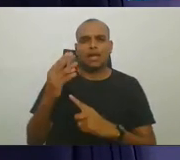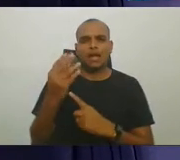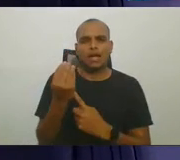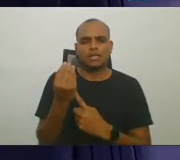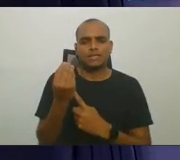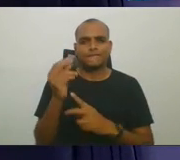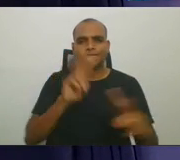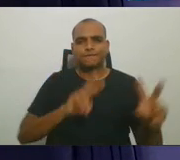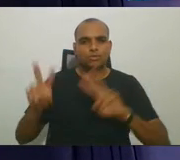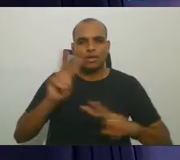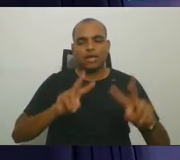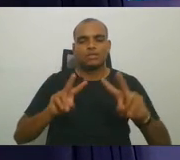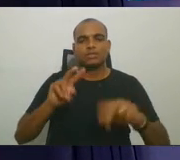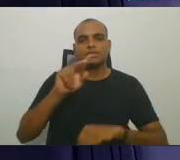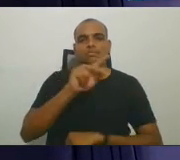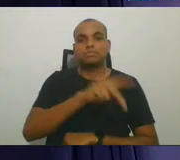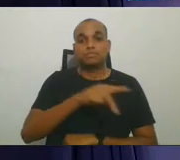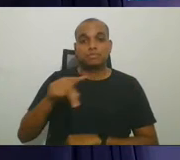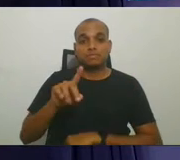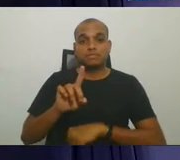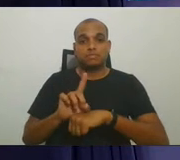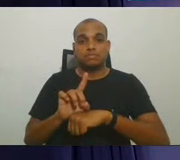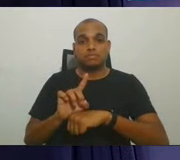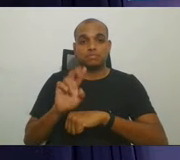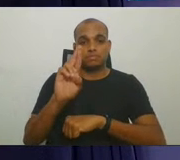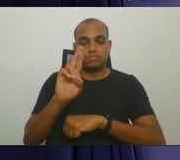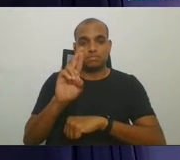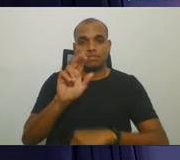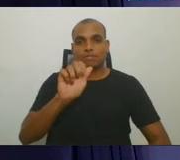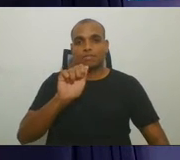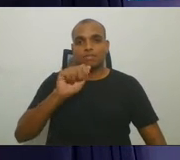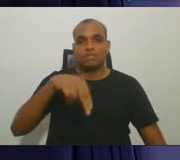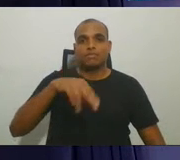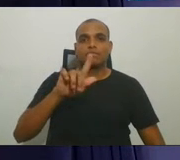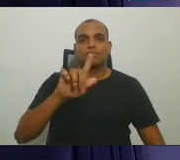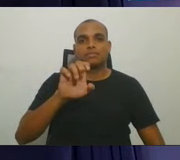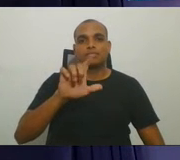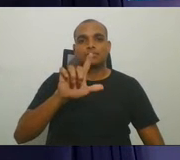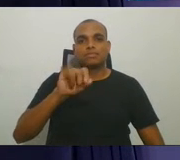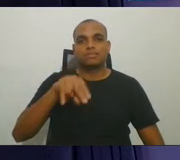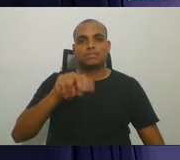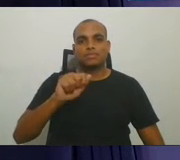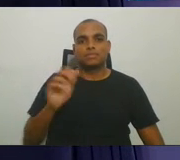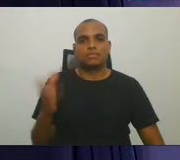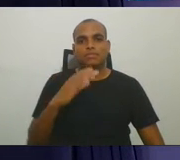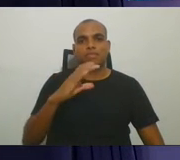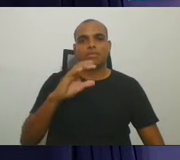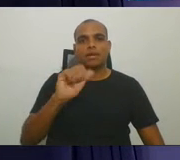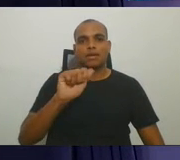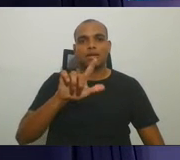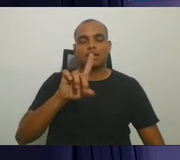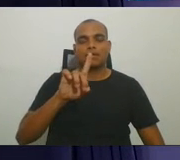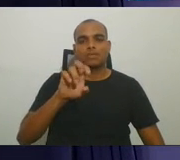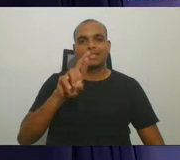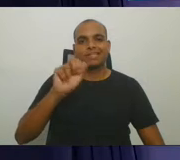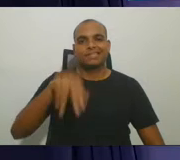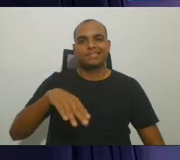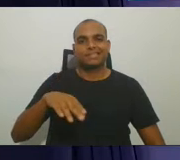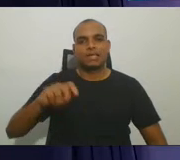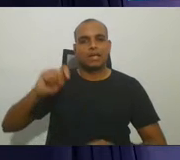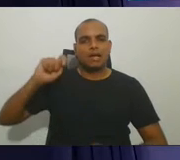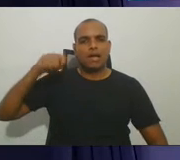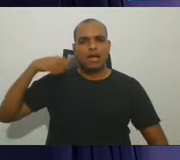Unesc, professora doutoranda Angelina Calderan, artista convidada do